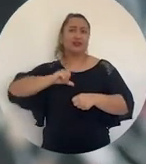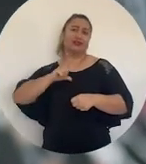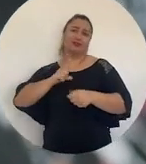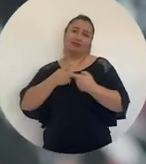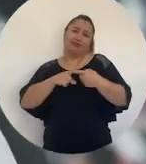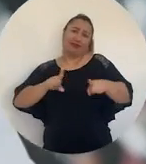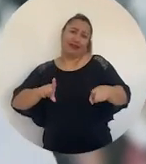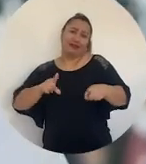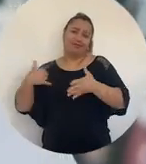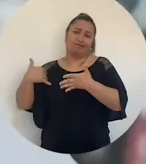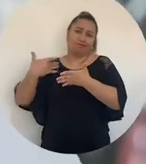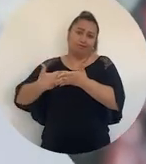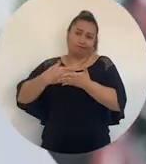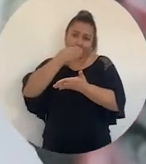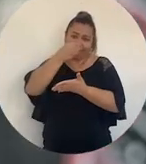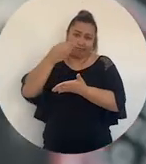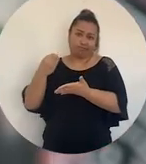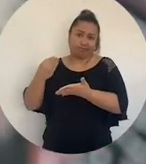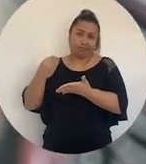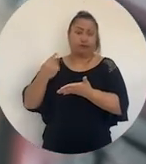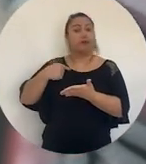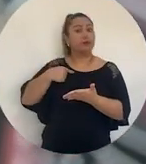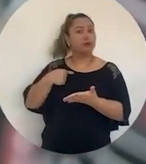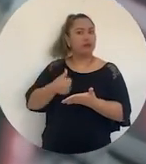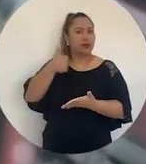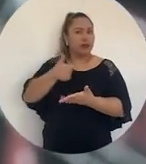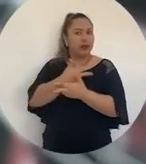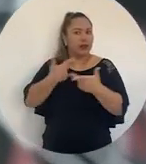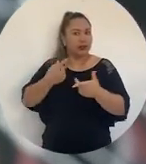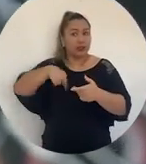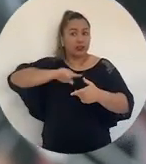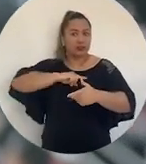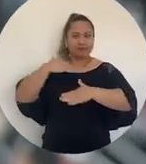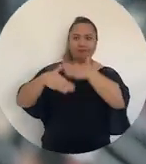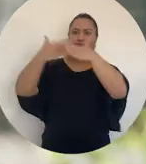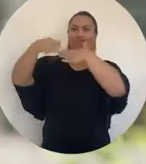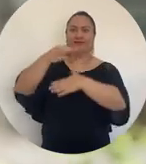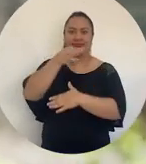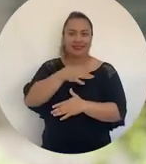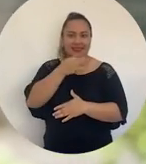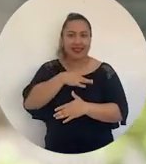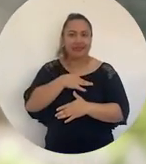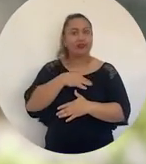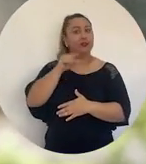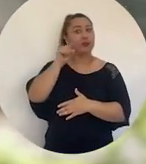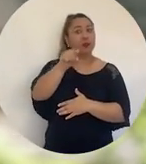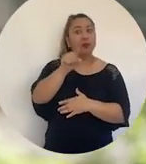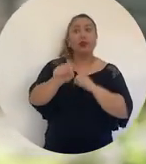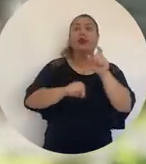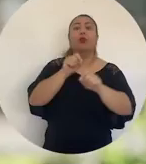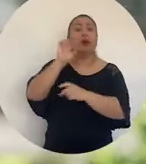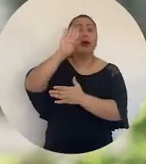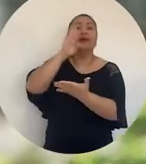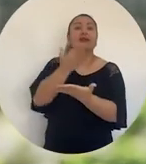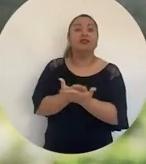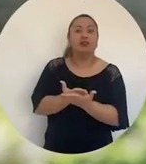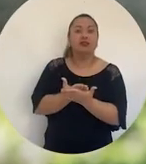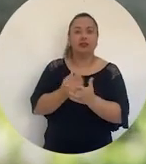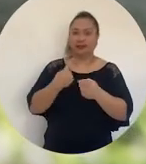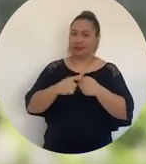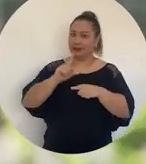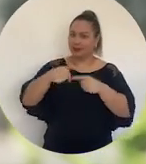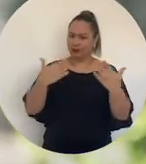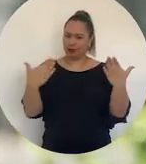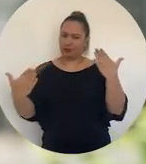dispostas a construir a cidade que sempre tivemos, mas que no último período ficou esquecida. O primeiro passo para que a nossa cidade progrida